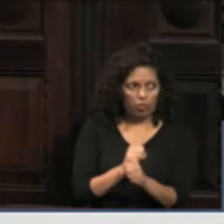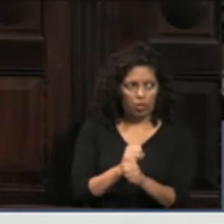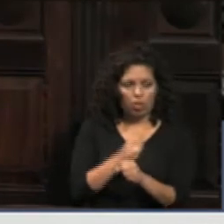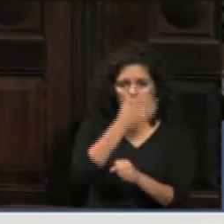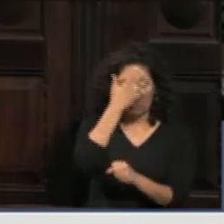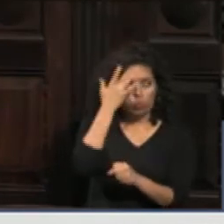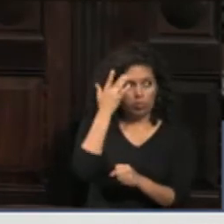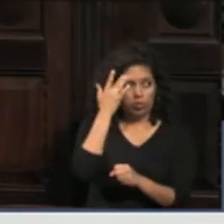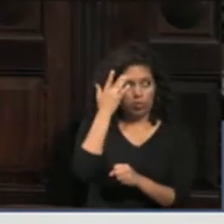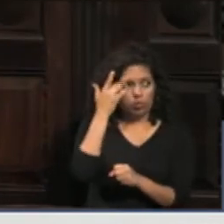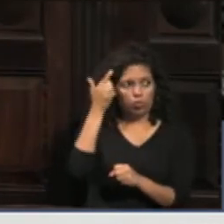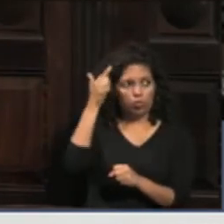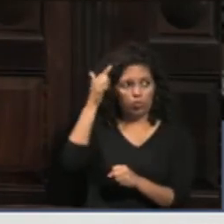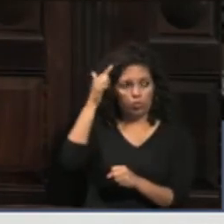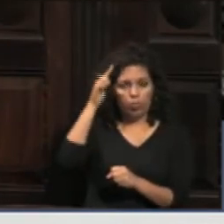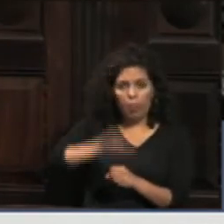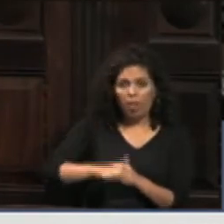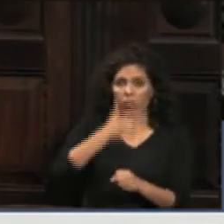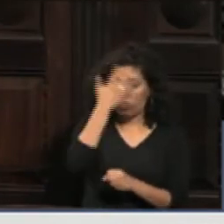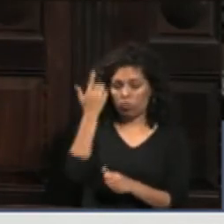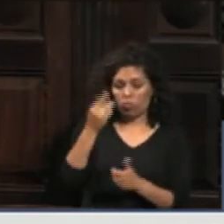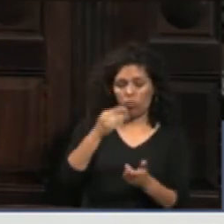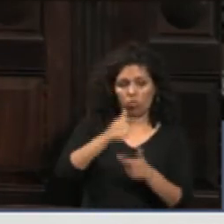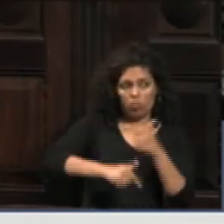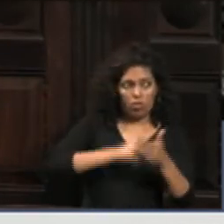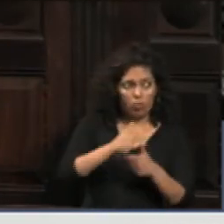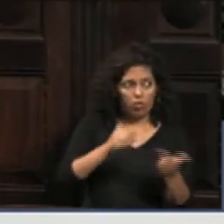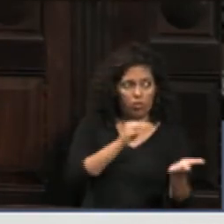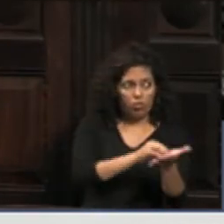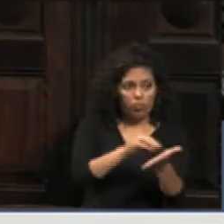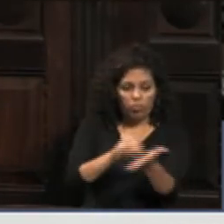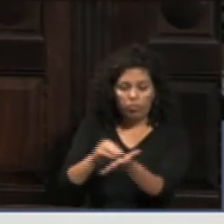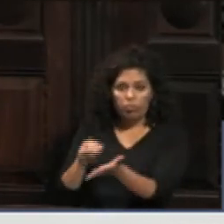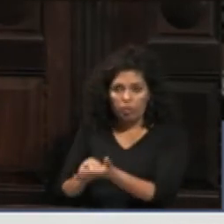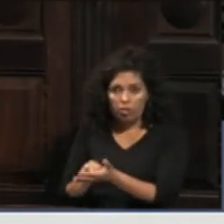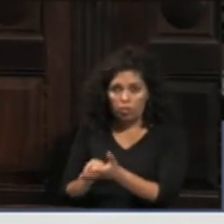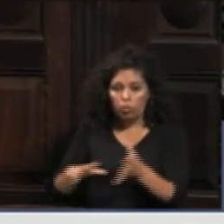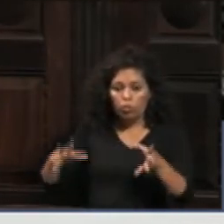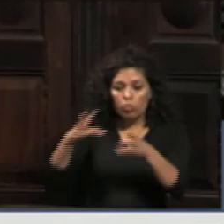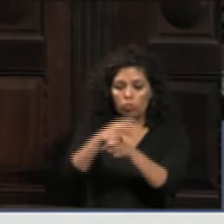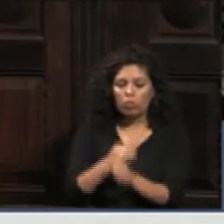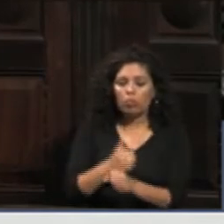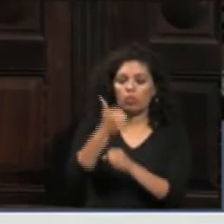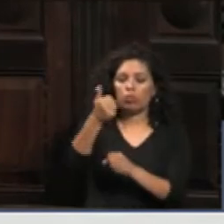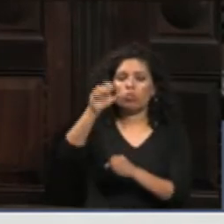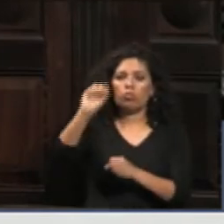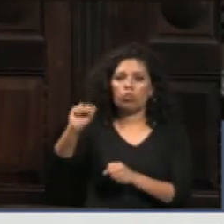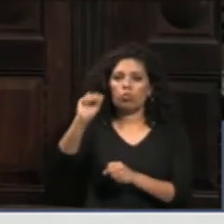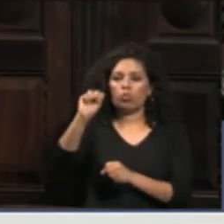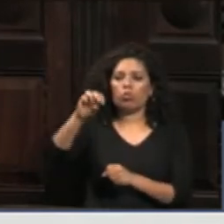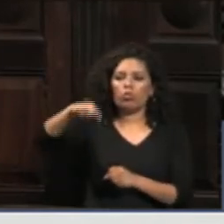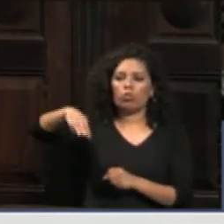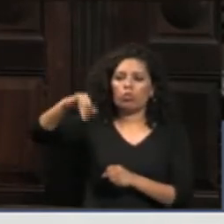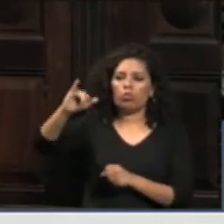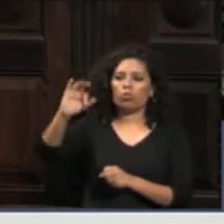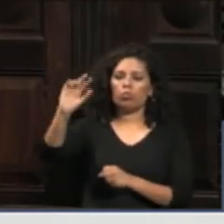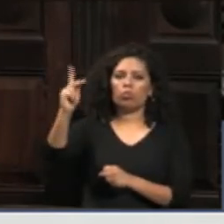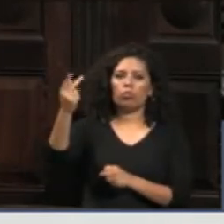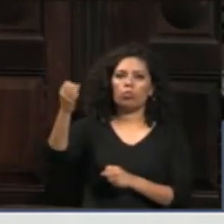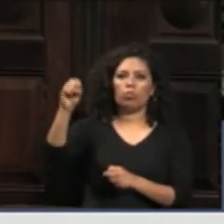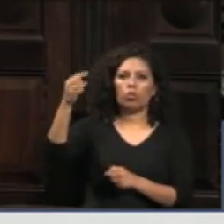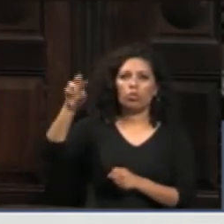aos demais desempregados, totaliza 18 milhões de pessoas desempregadas